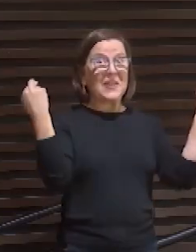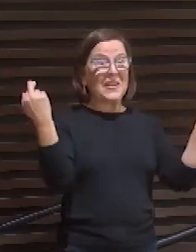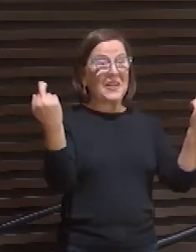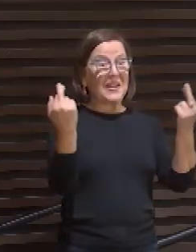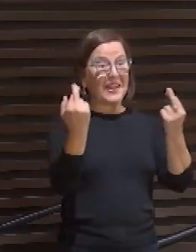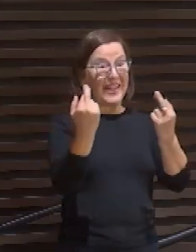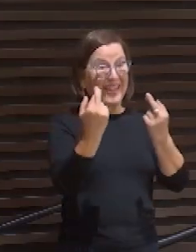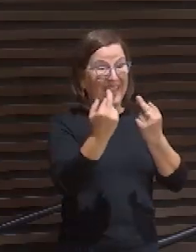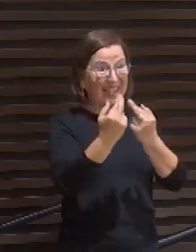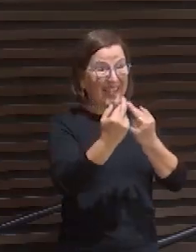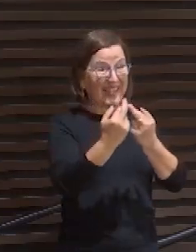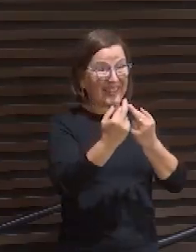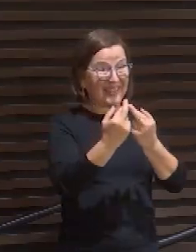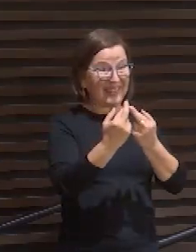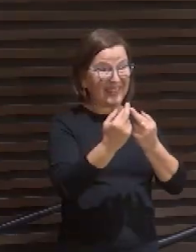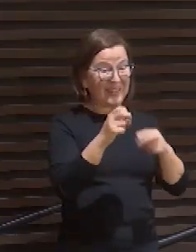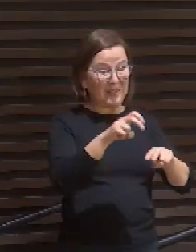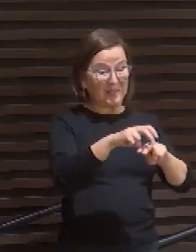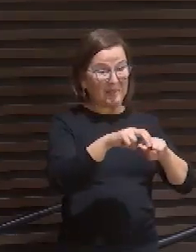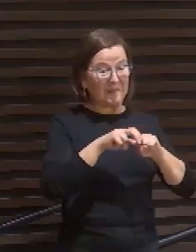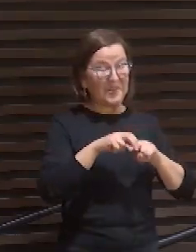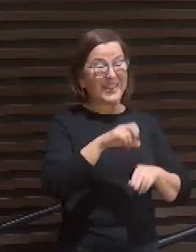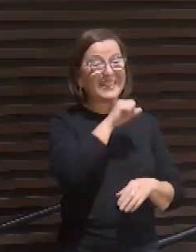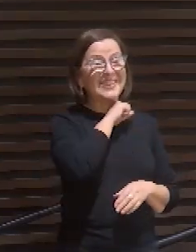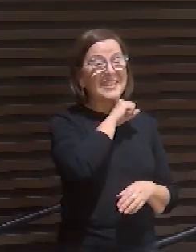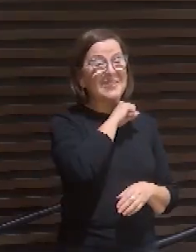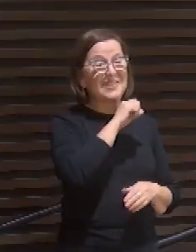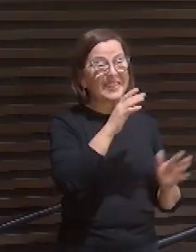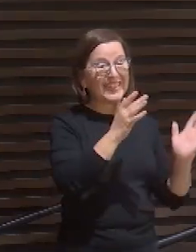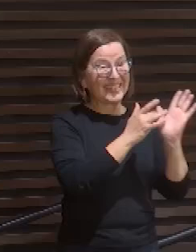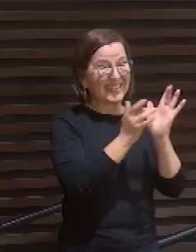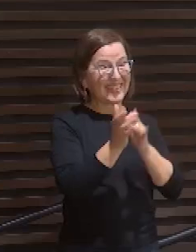reino mediante o sacrifício de Jesus Cristo.